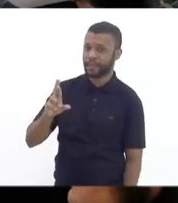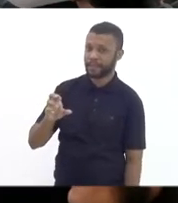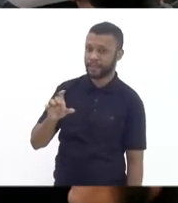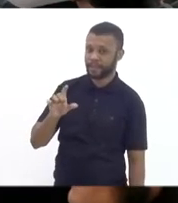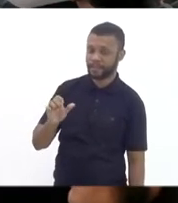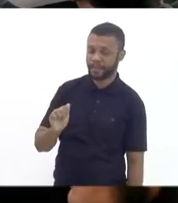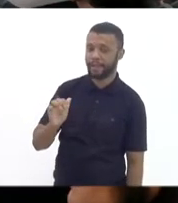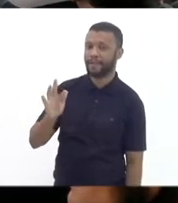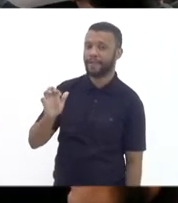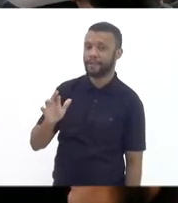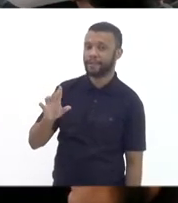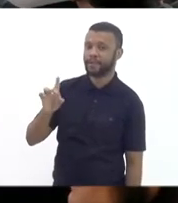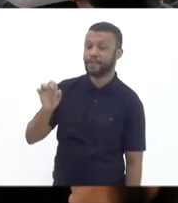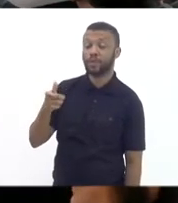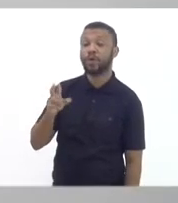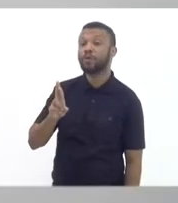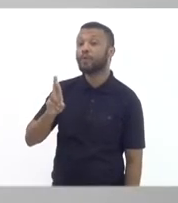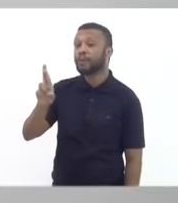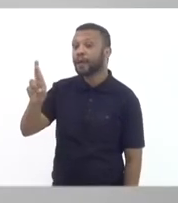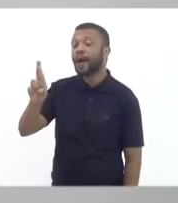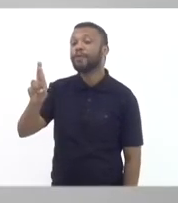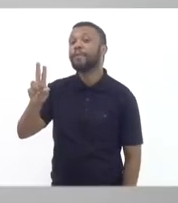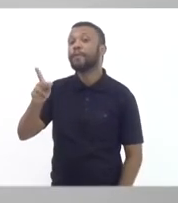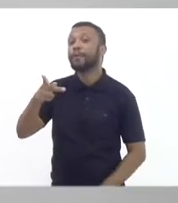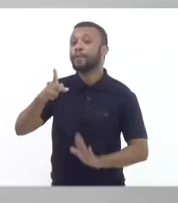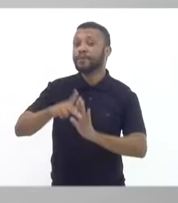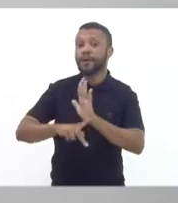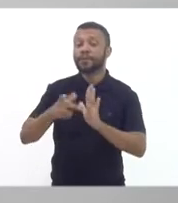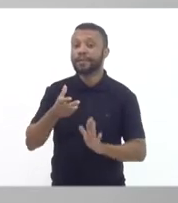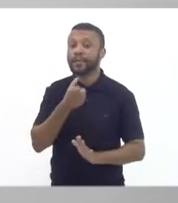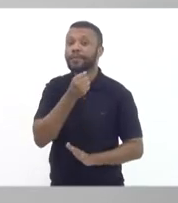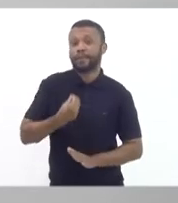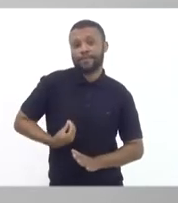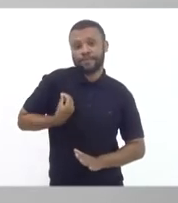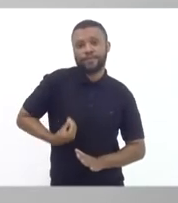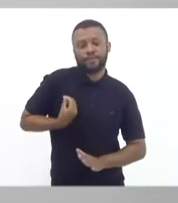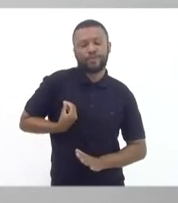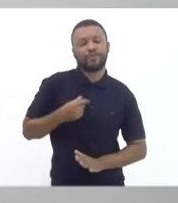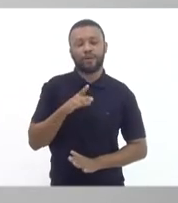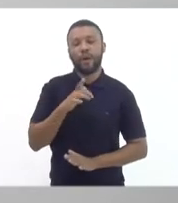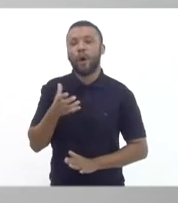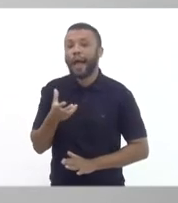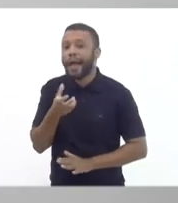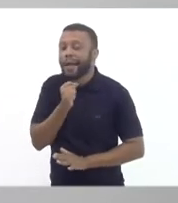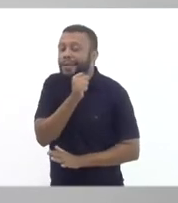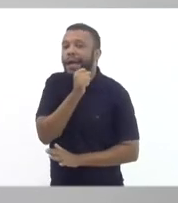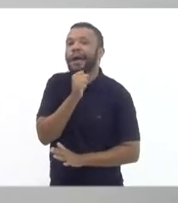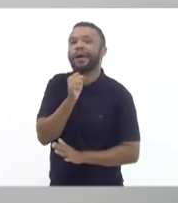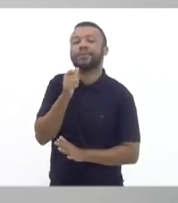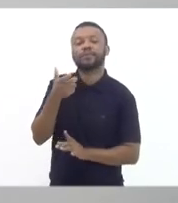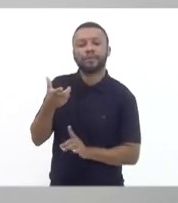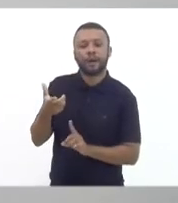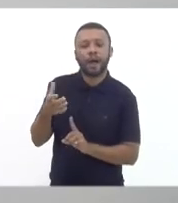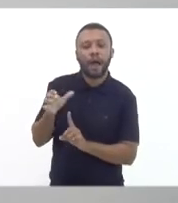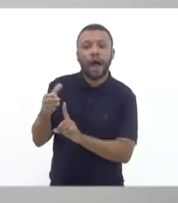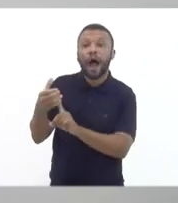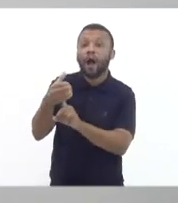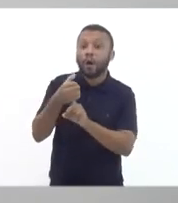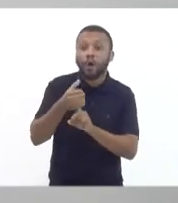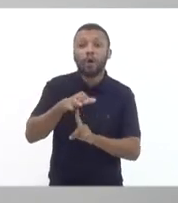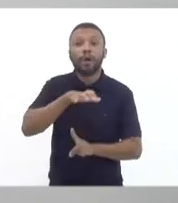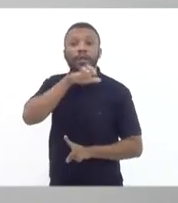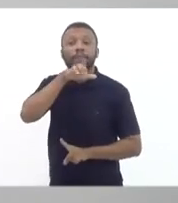parte do projeto Salvando Vidas, sou responsável. Projeto de resgate e acolhimento animal, praticamente na Baixada